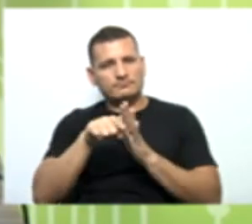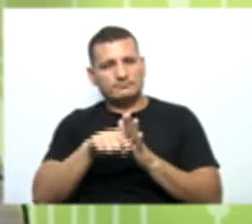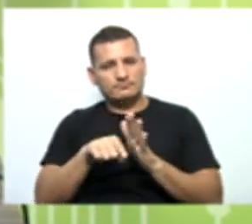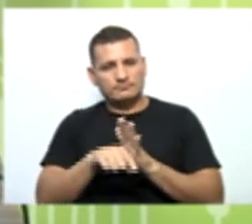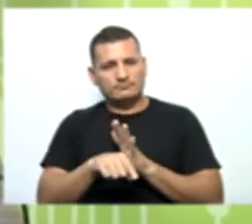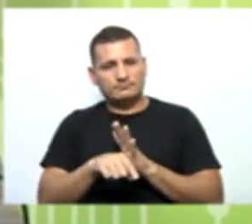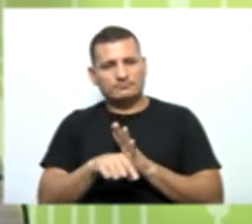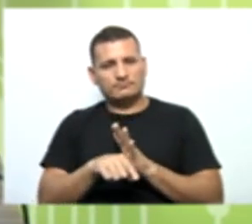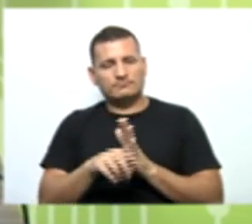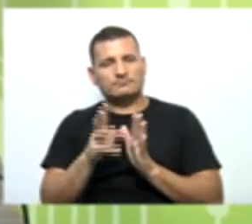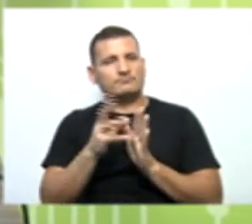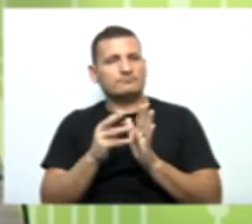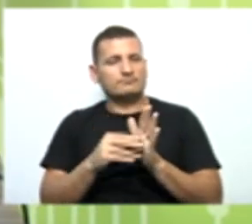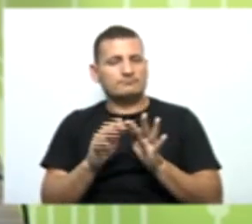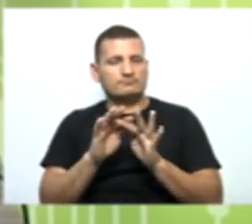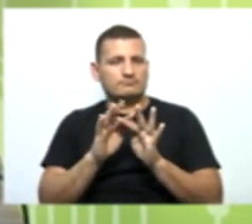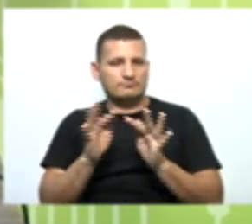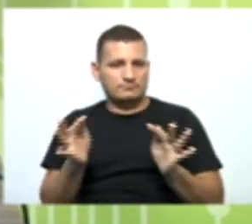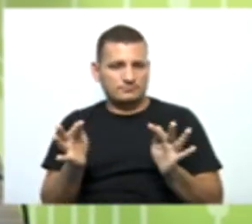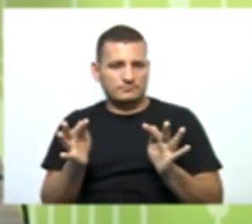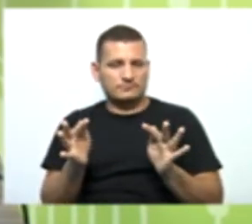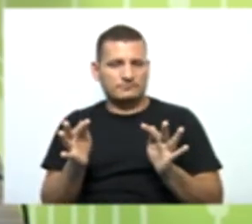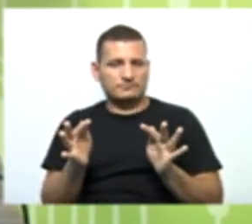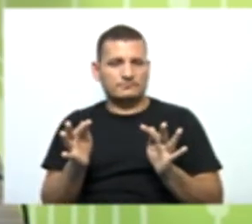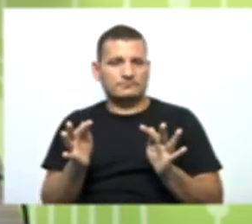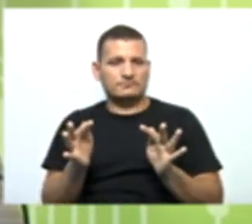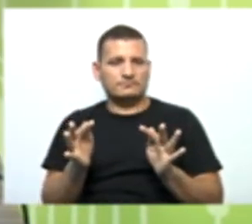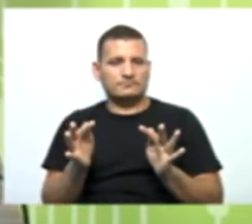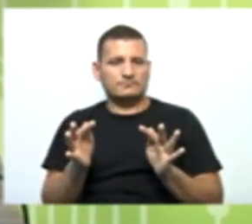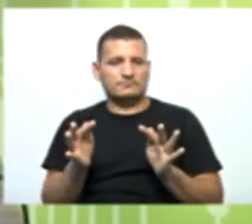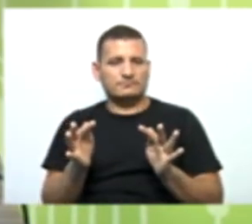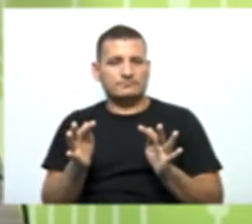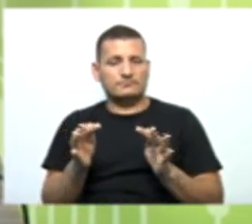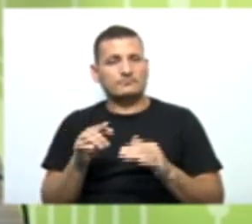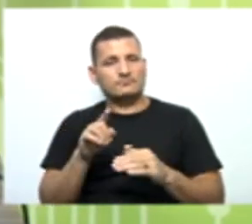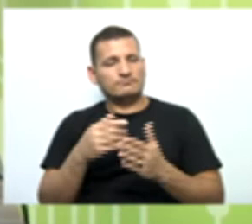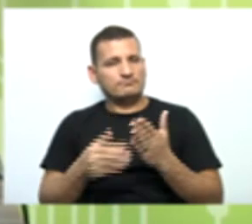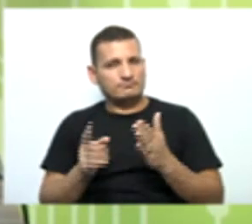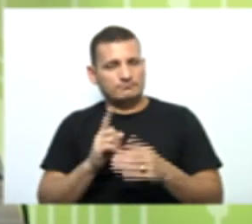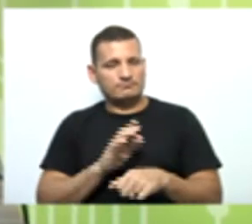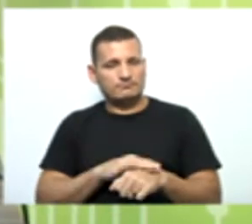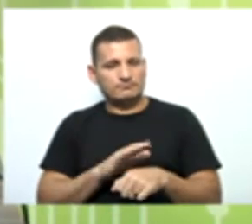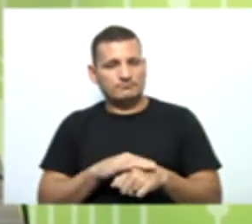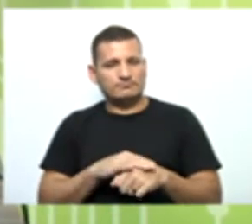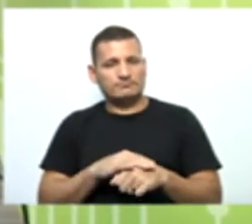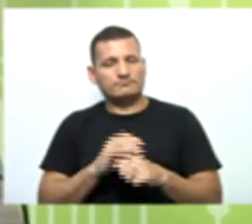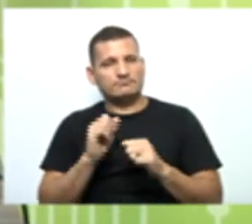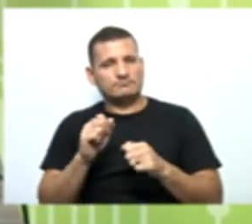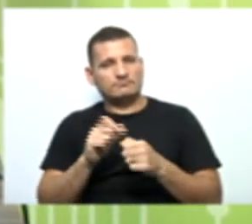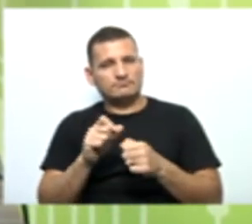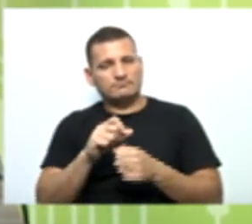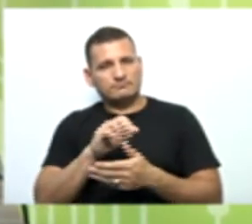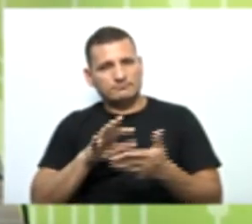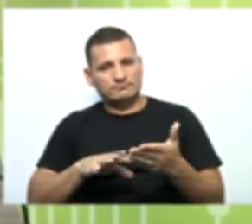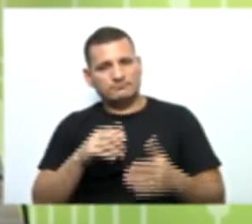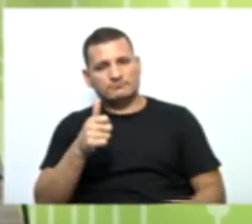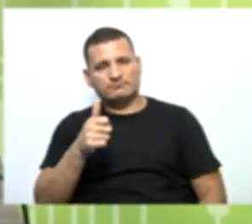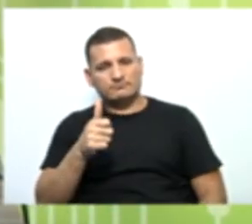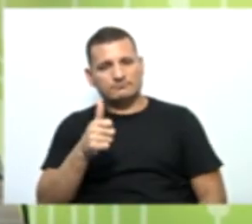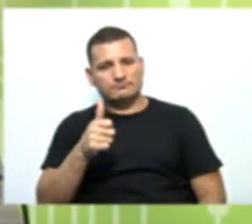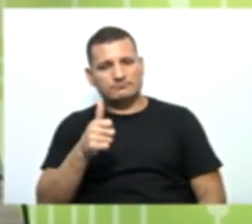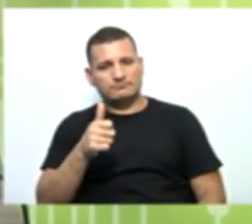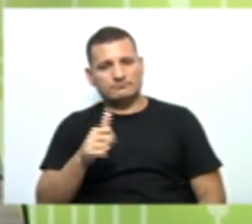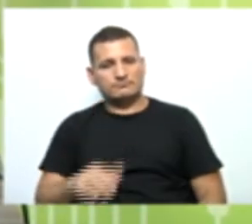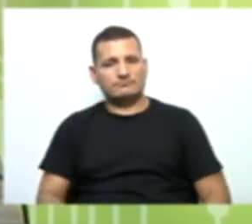vocês responderem, um conteúdo bem simples que está sendo cobrado. Então, não perca tempo e pode realizar essa atividade,